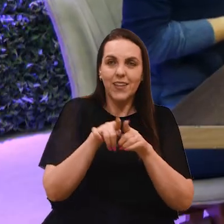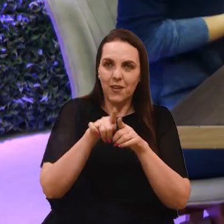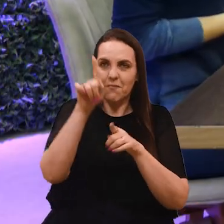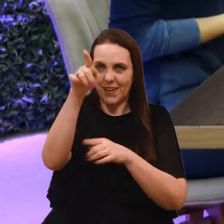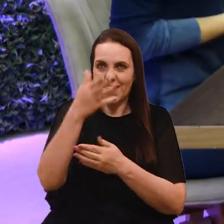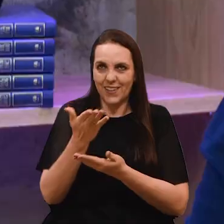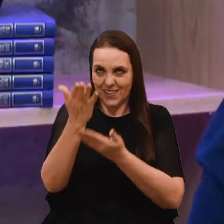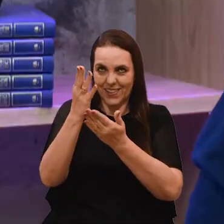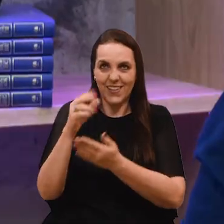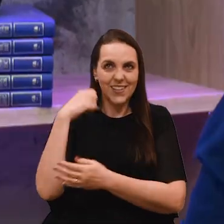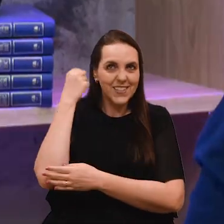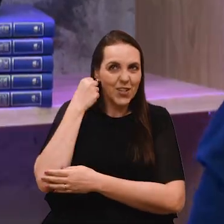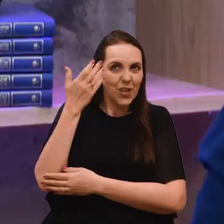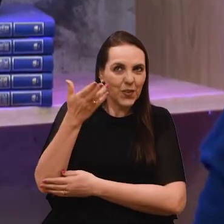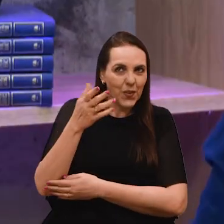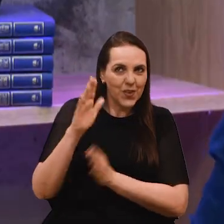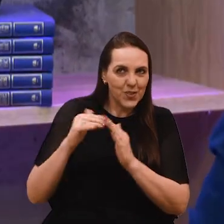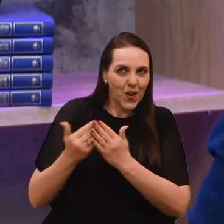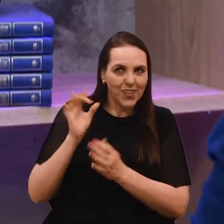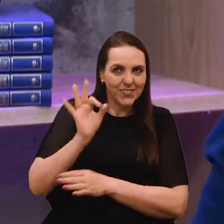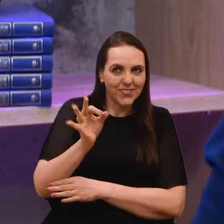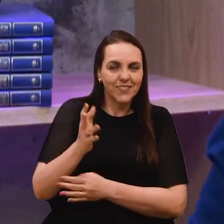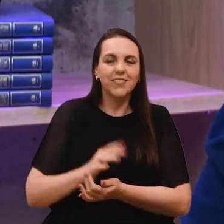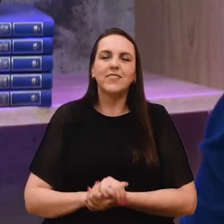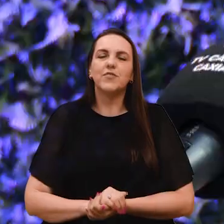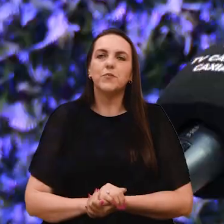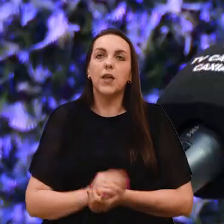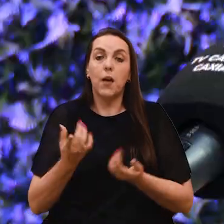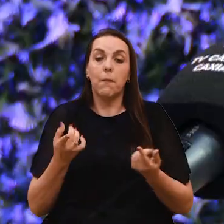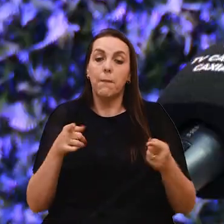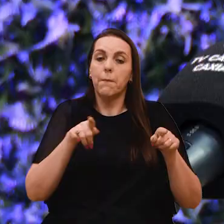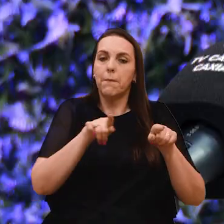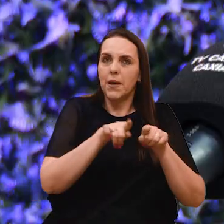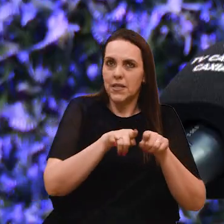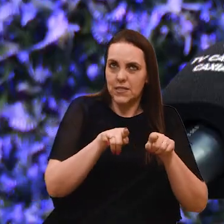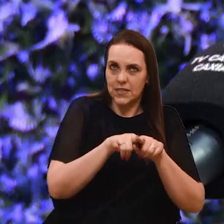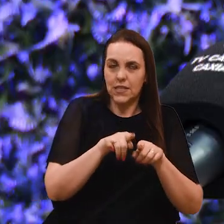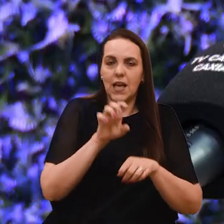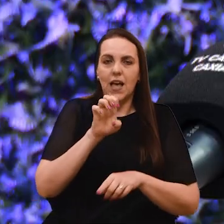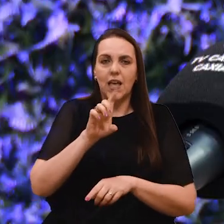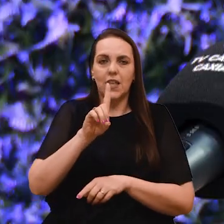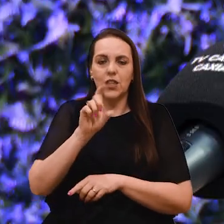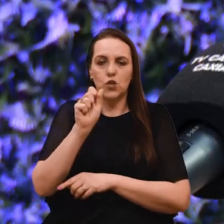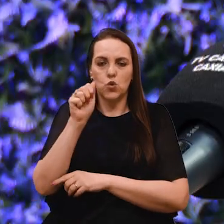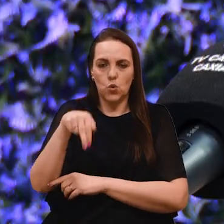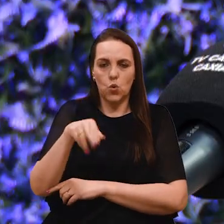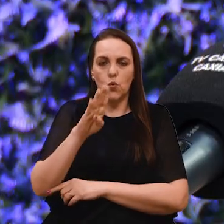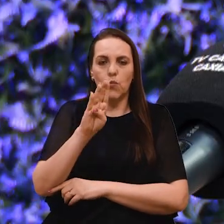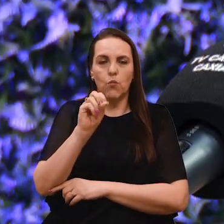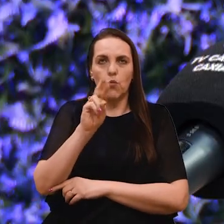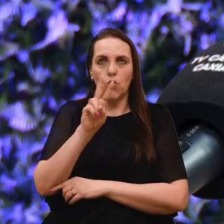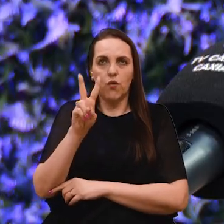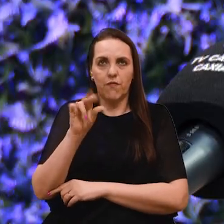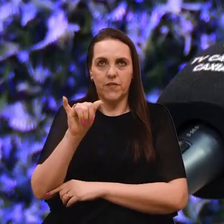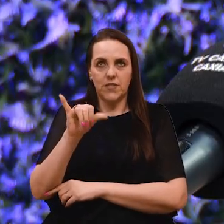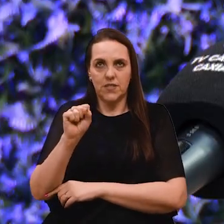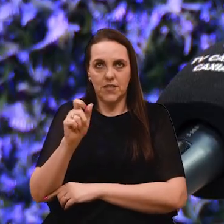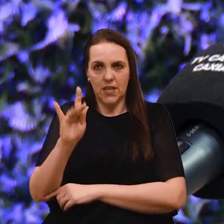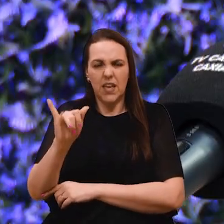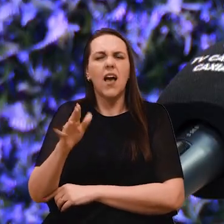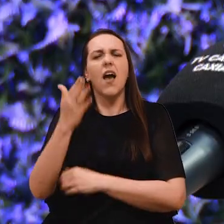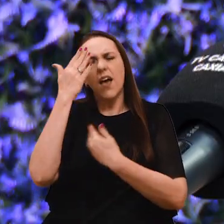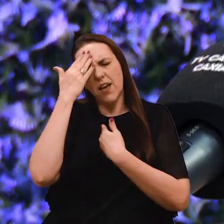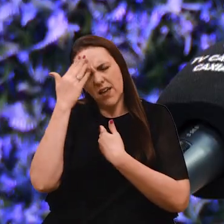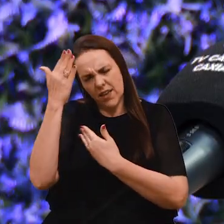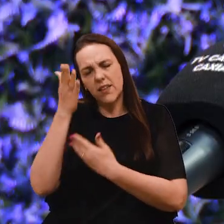também. A urna eletrônica foi uma parceria com o Edson Boroves, que sempre tenho muito que agradecer a